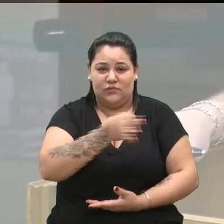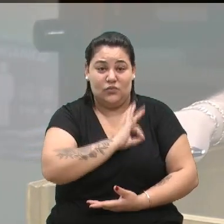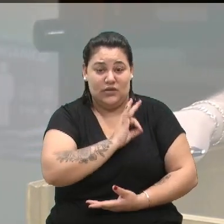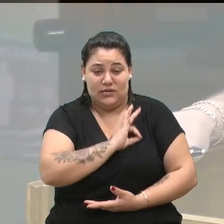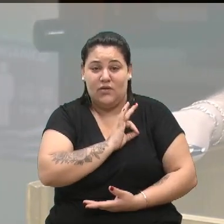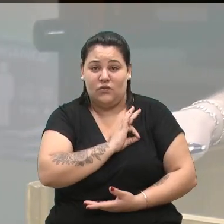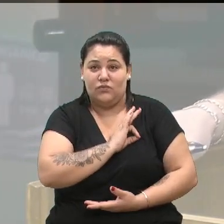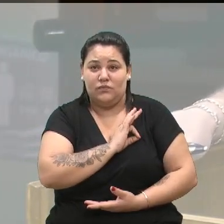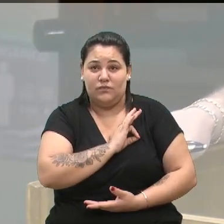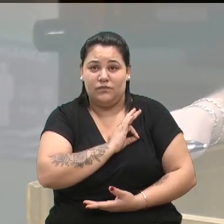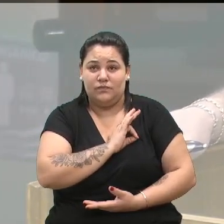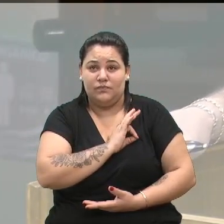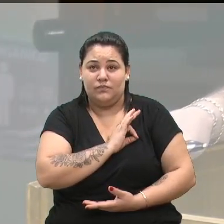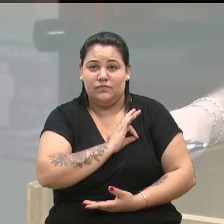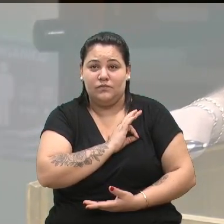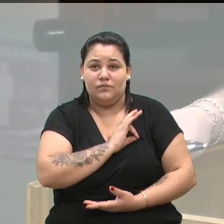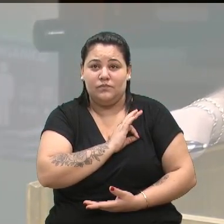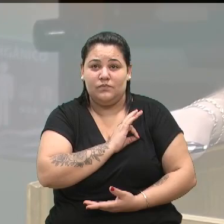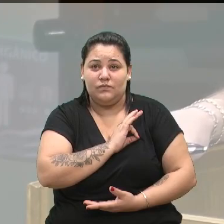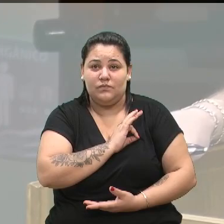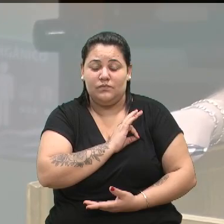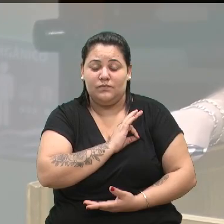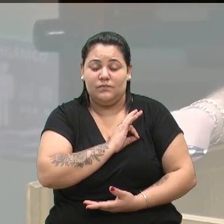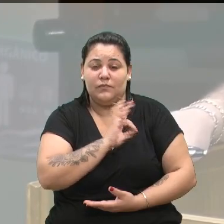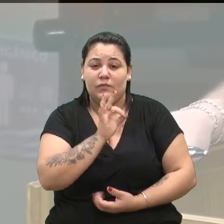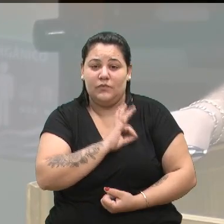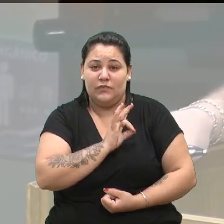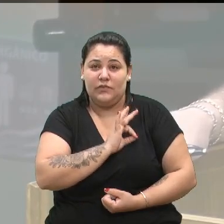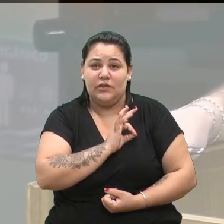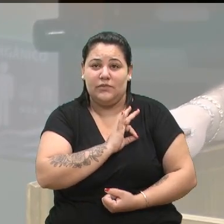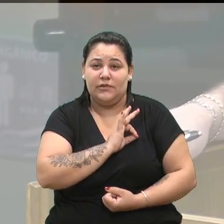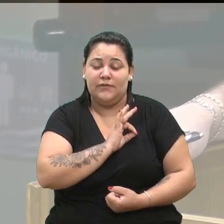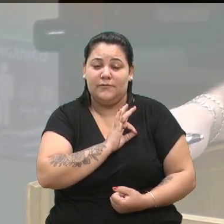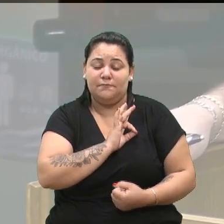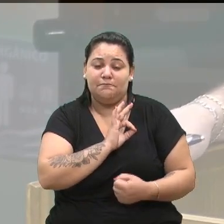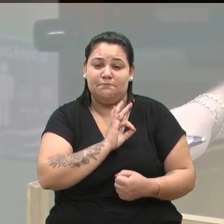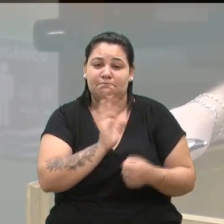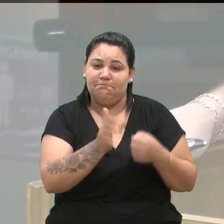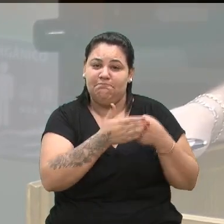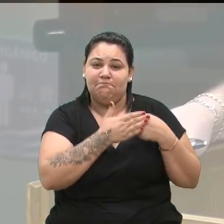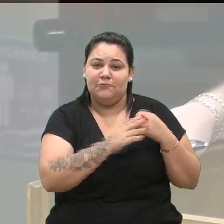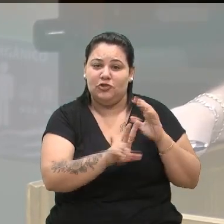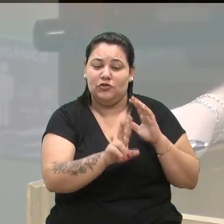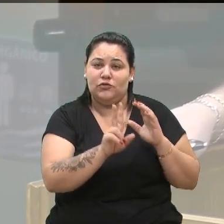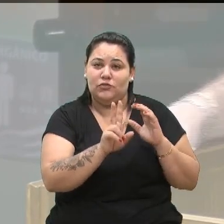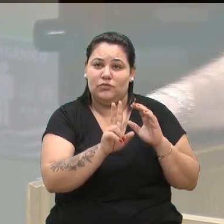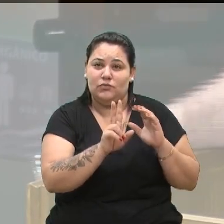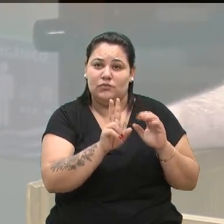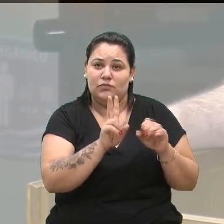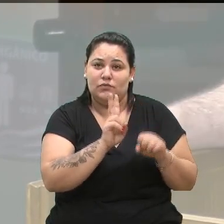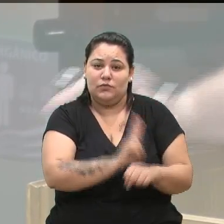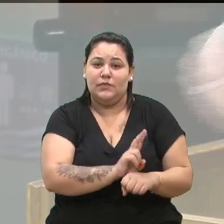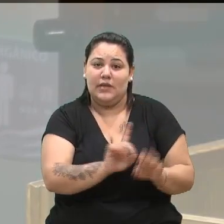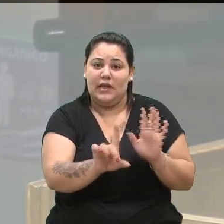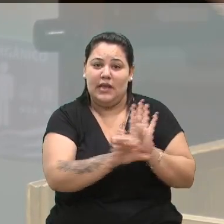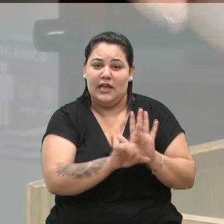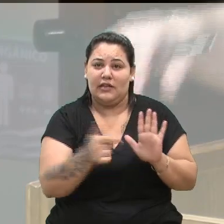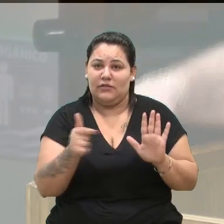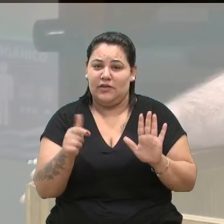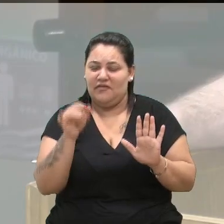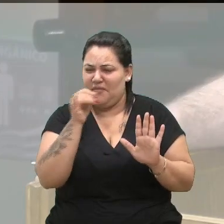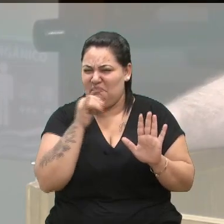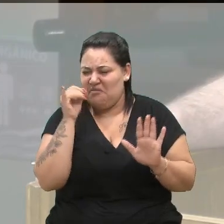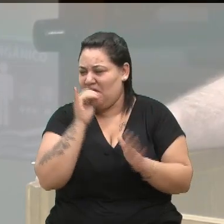estavam totalmente amparados pela legislação e não teve porcaria nenhuma dessa